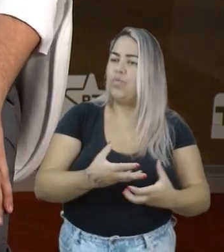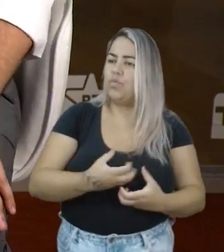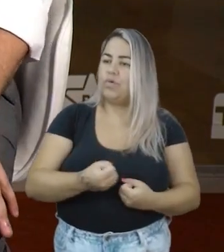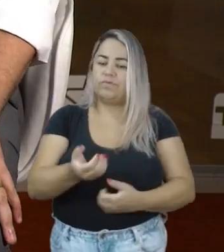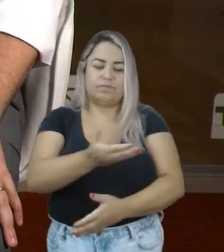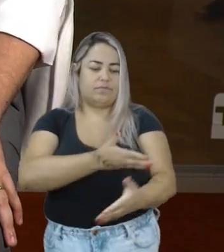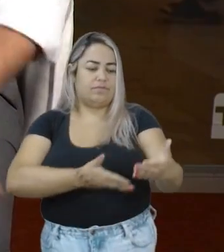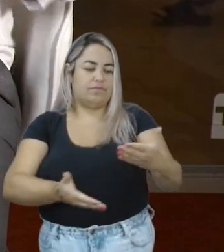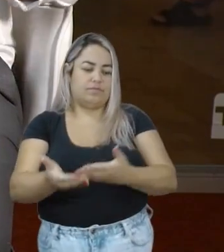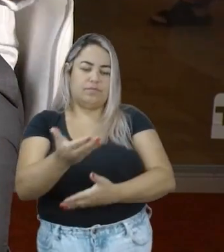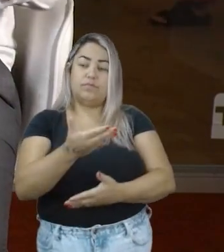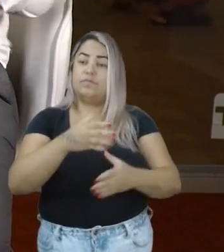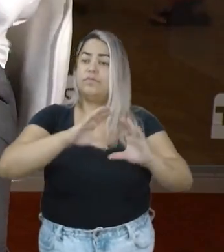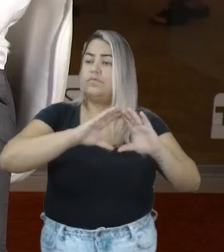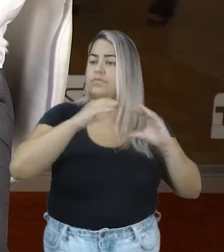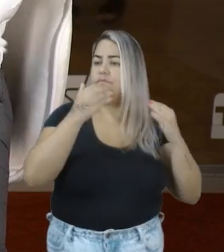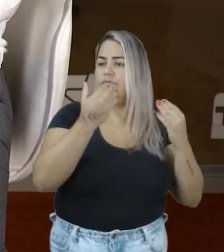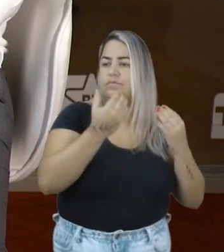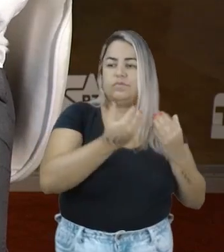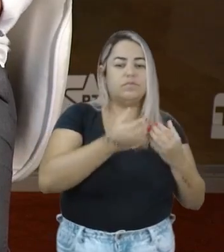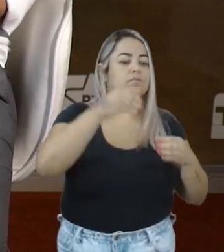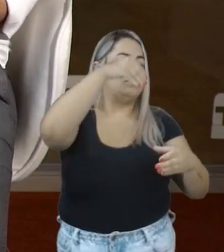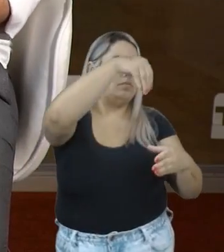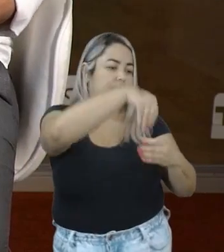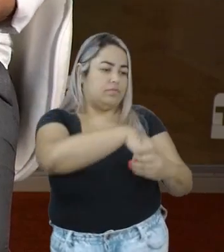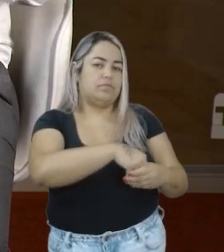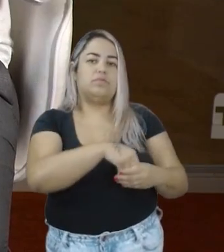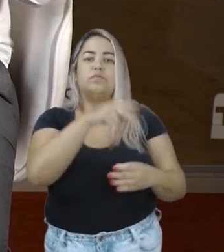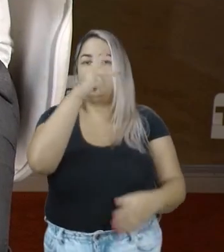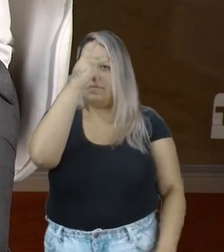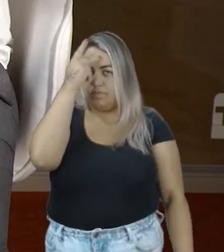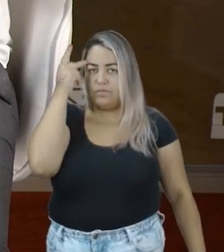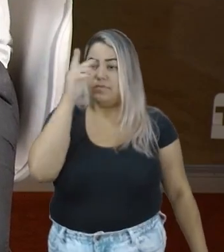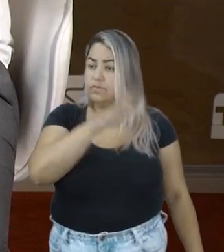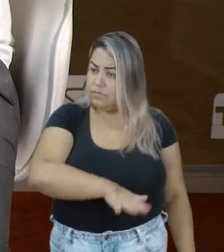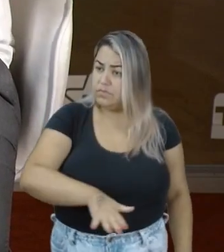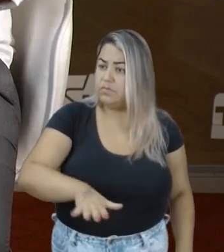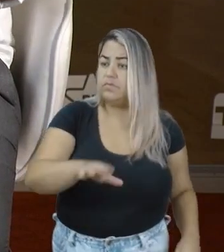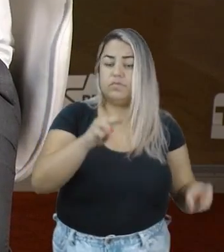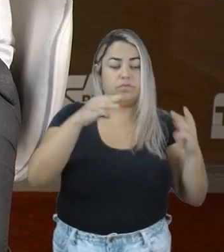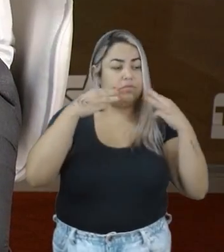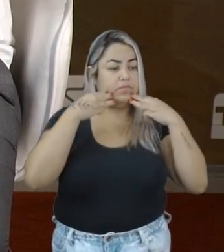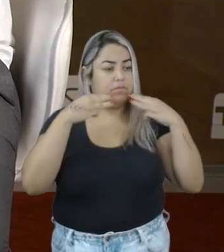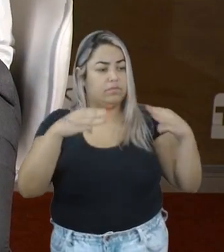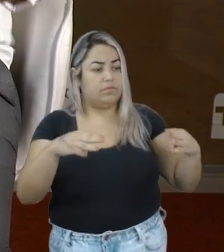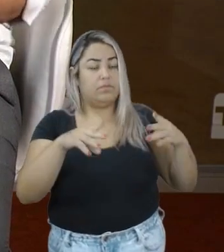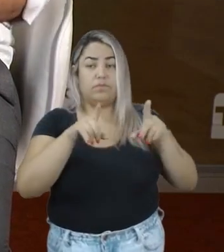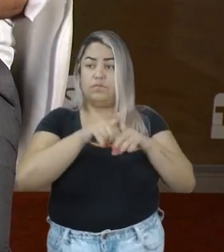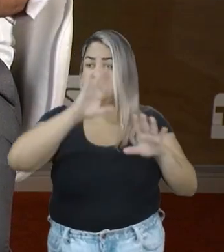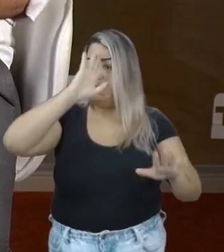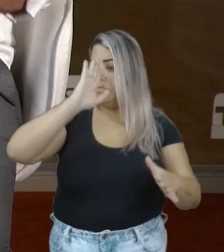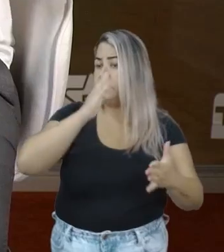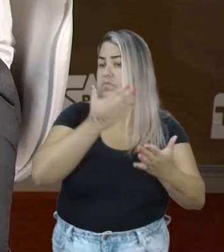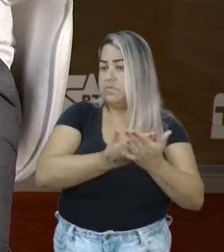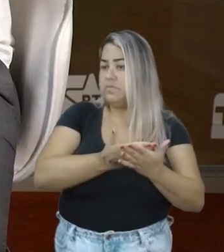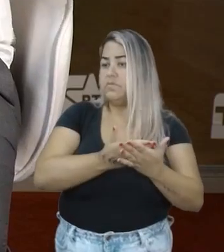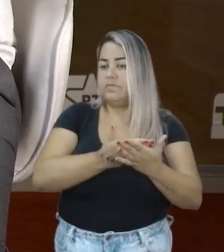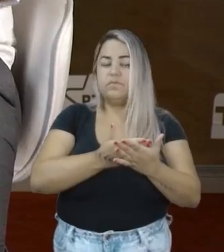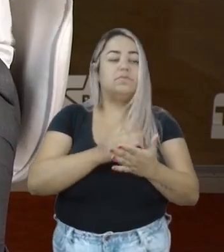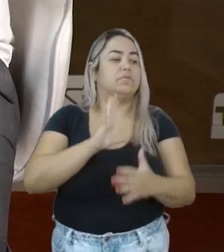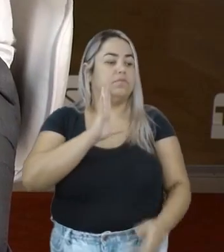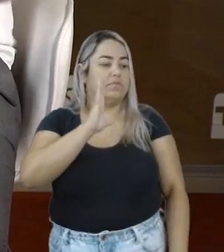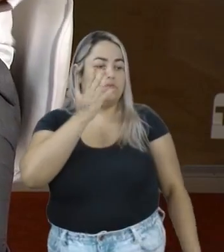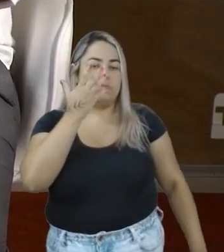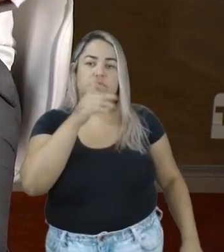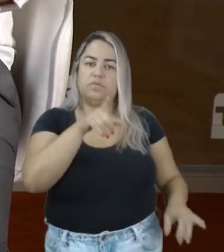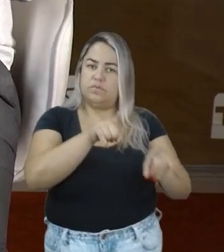das comunidades para realmente se sintonizar com esse povo e para poder passar essa mensagem de credibilidade da solução